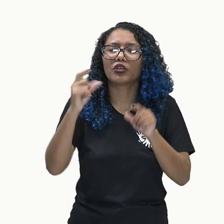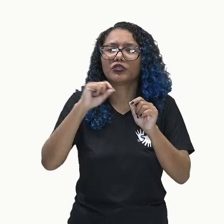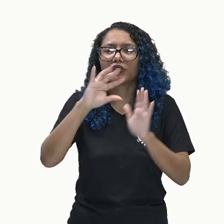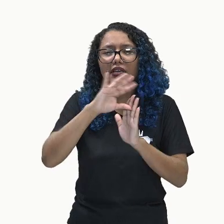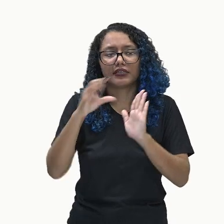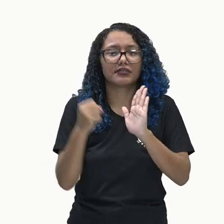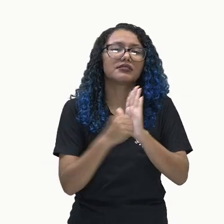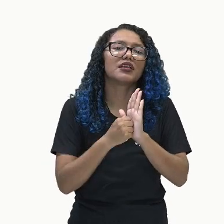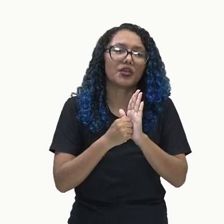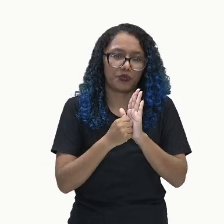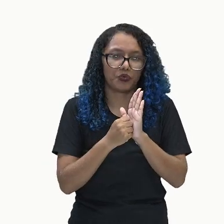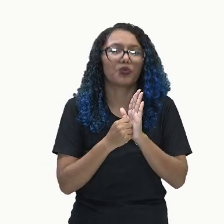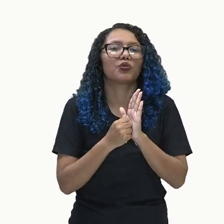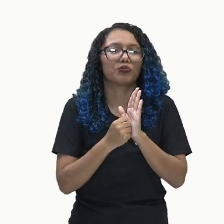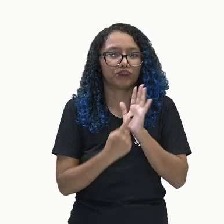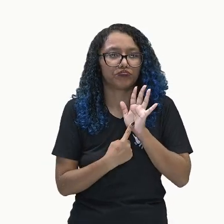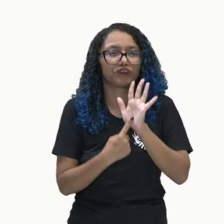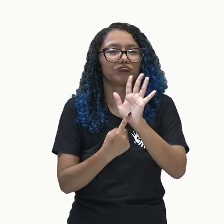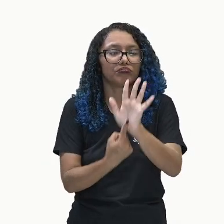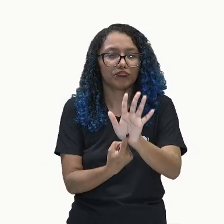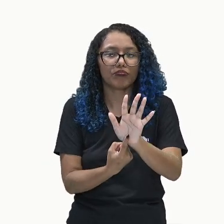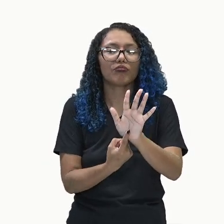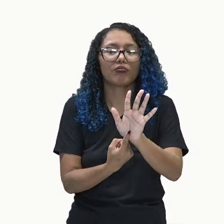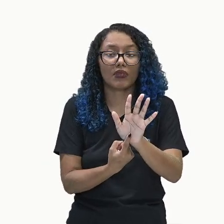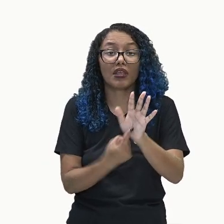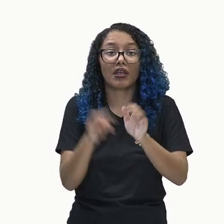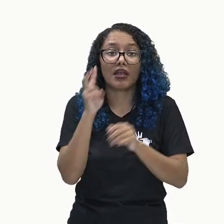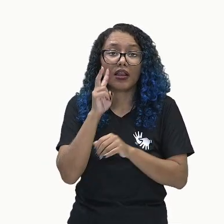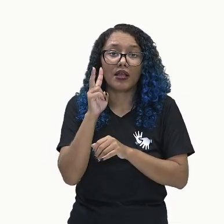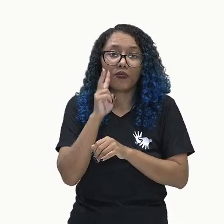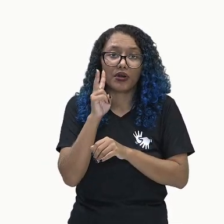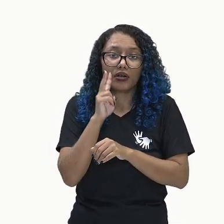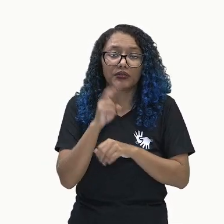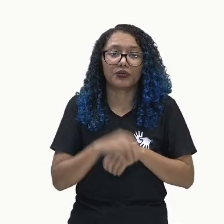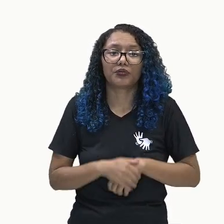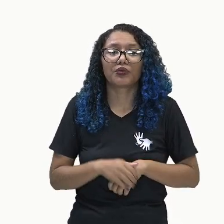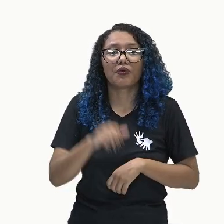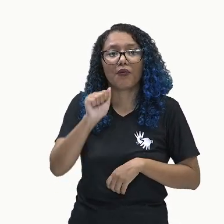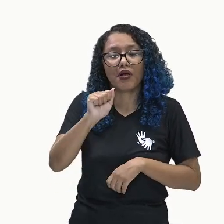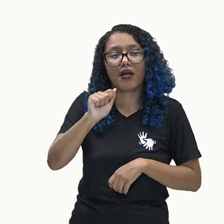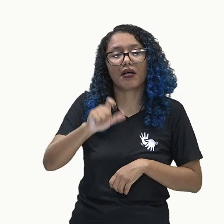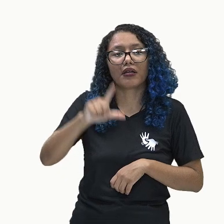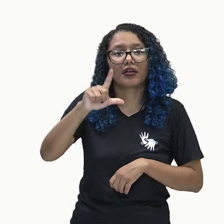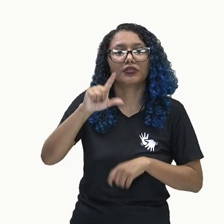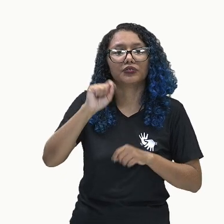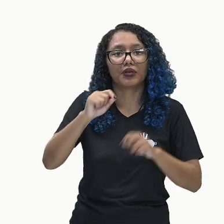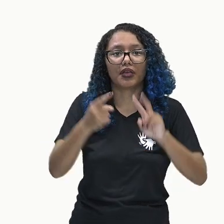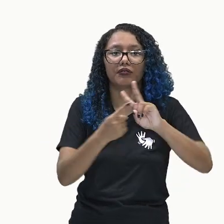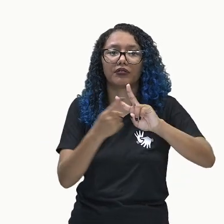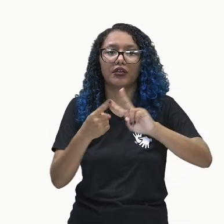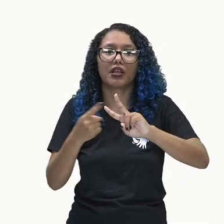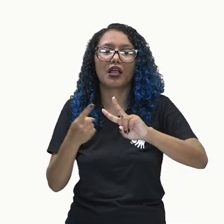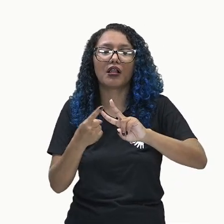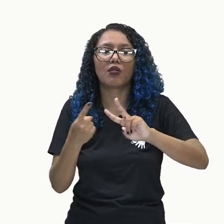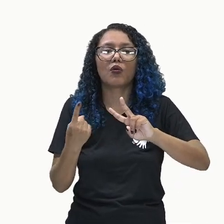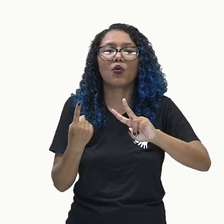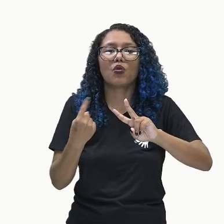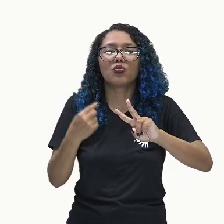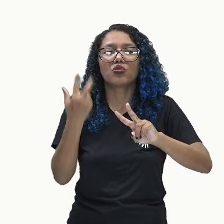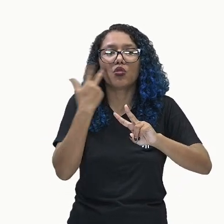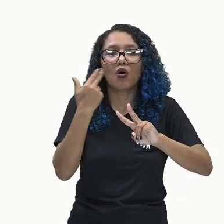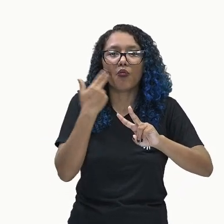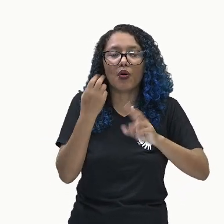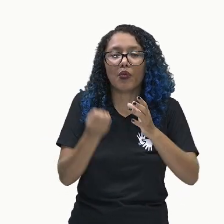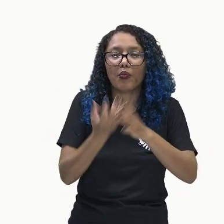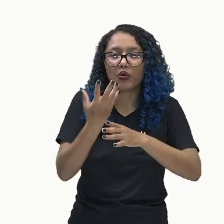para vocês. Mais uma vez, lembrando que o azão é o alelo normal para a produção de melanina nessa condição